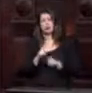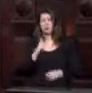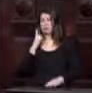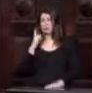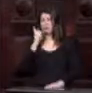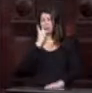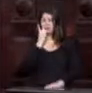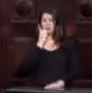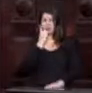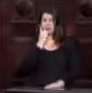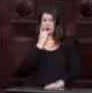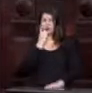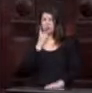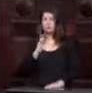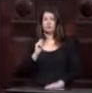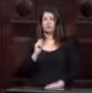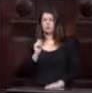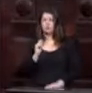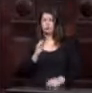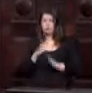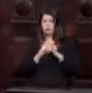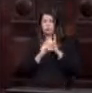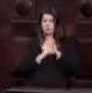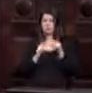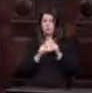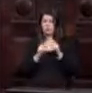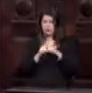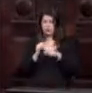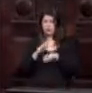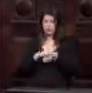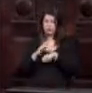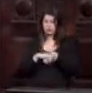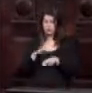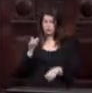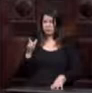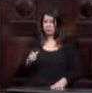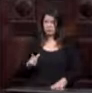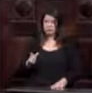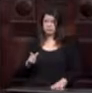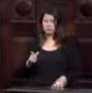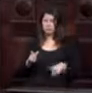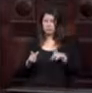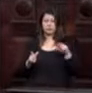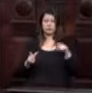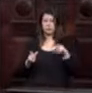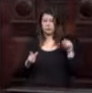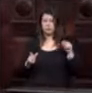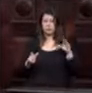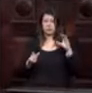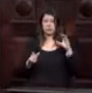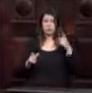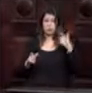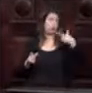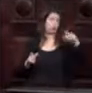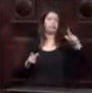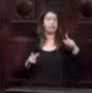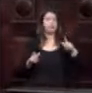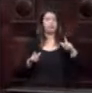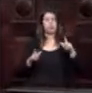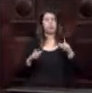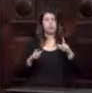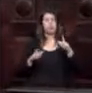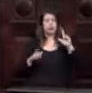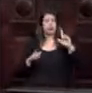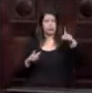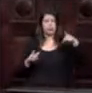casa. A emenda foi feita por ele, destacada pelo deputado Luiz Paulo,